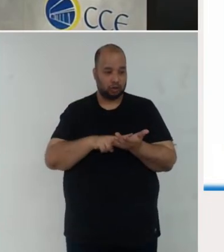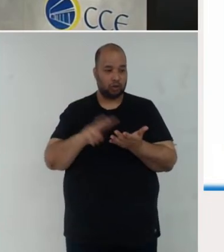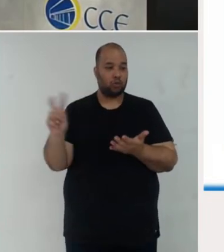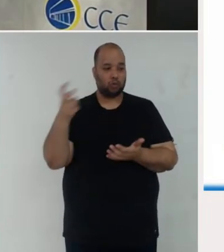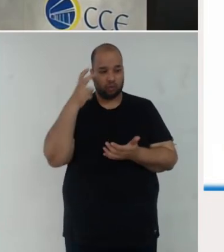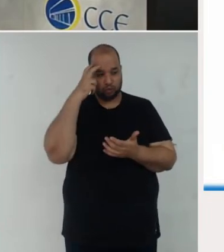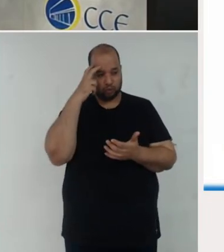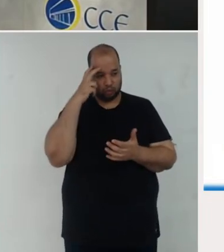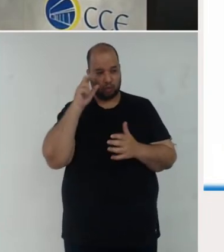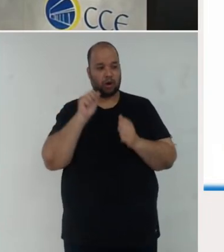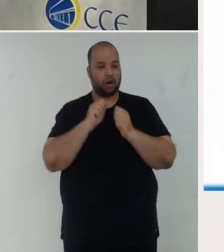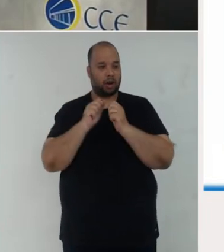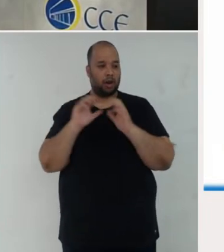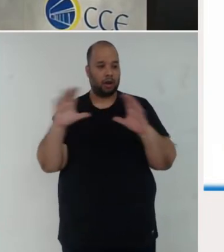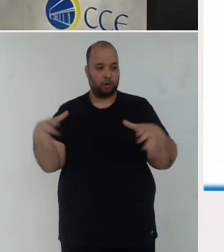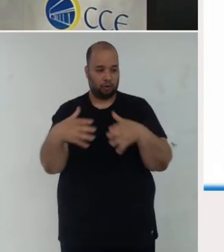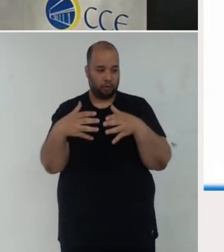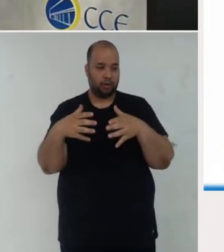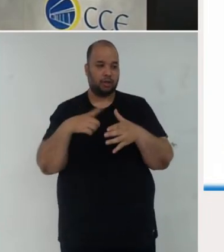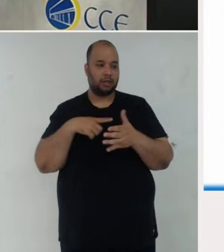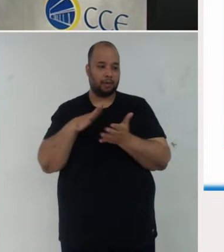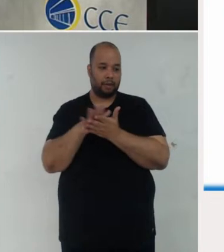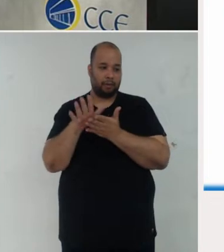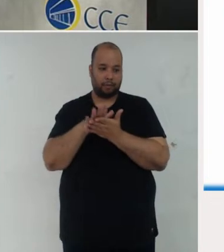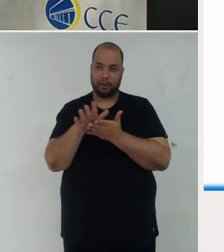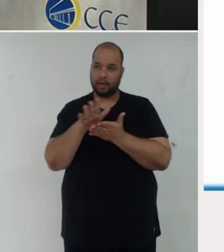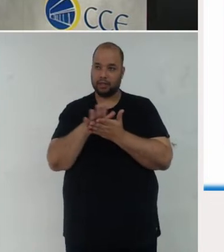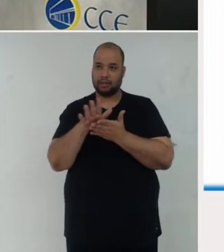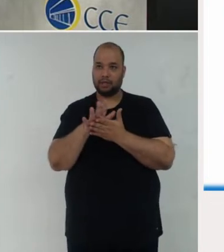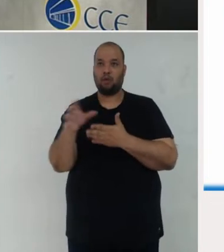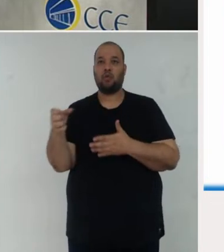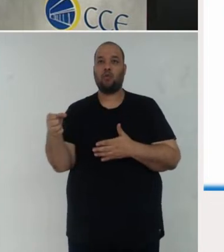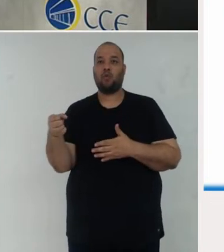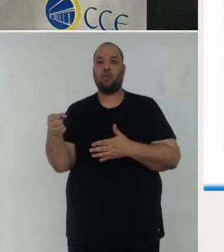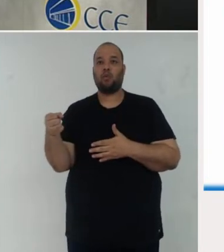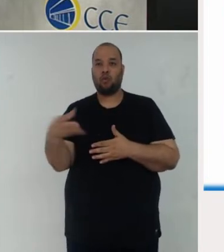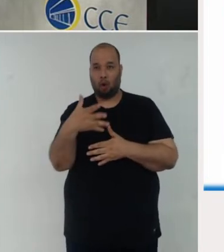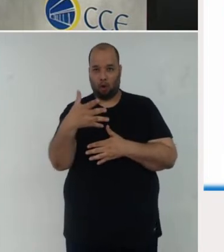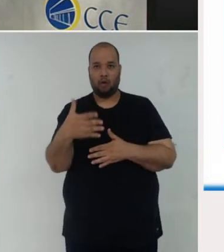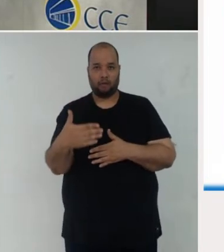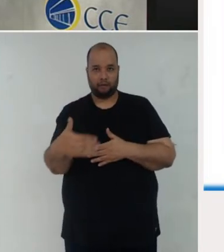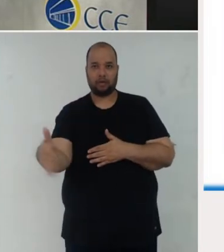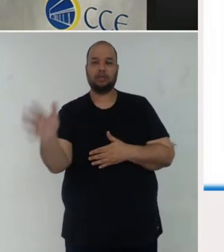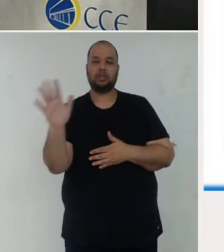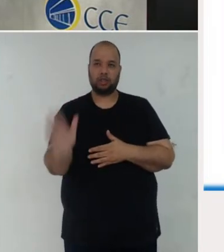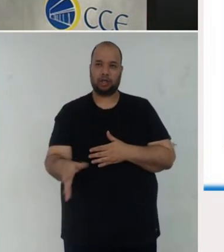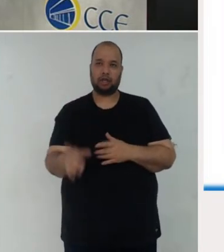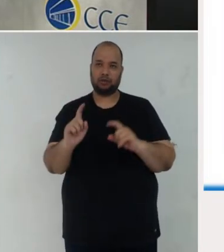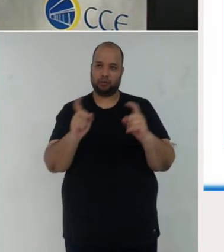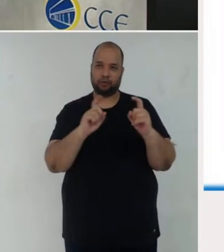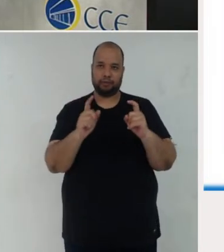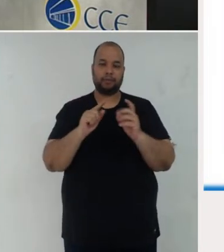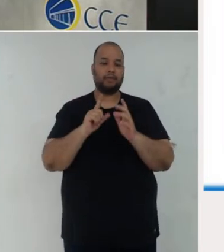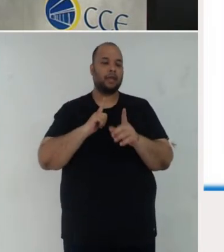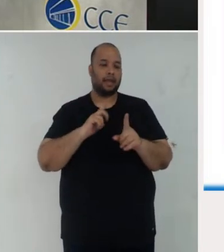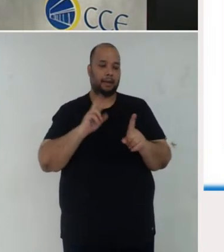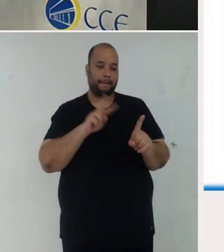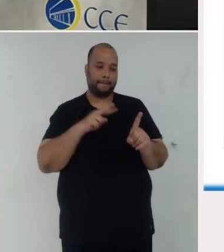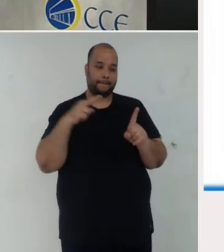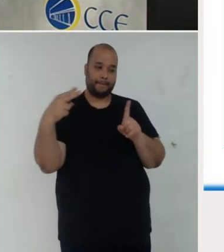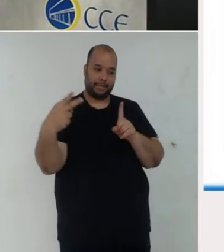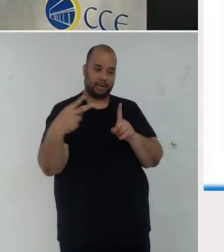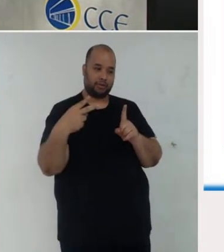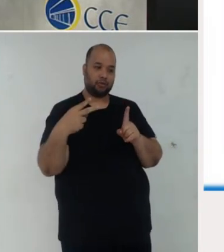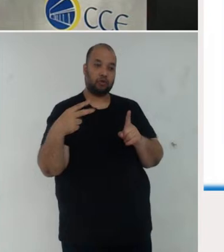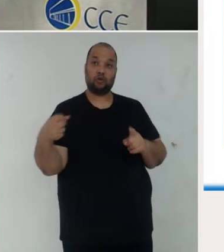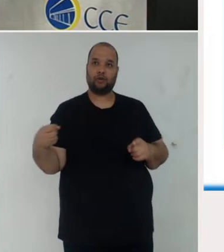Comunidades, que é uma publicação mais recente, que a gente já falou dela aqui, que também tem uma perspectiva, eu